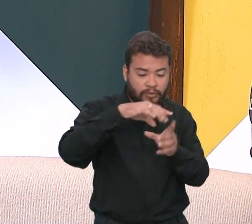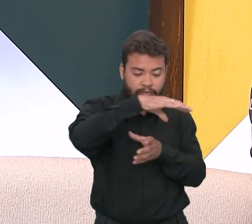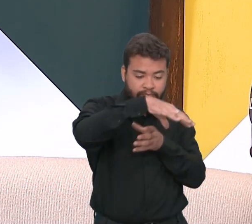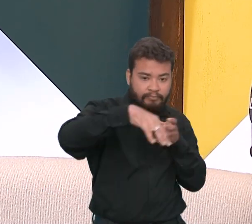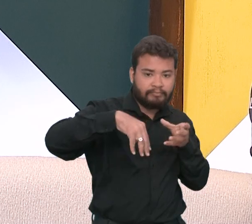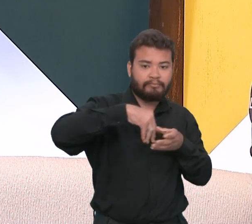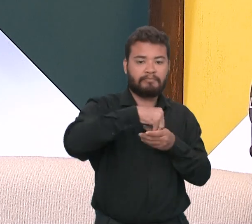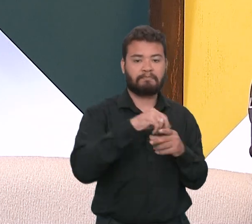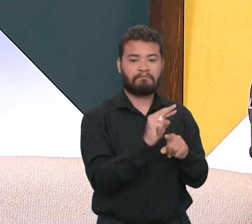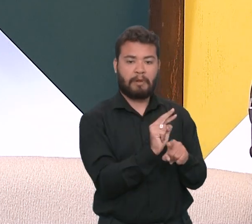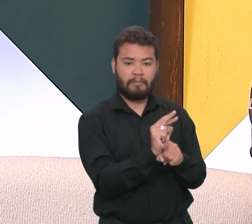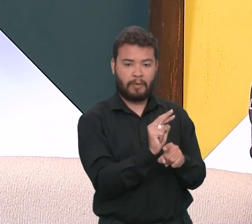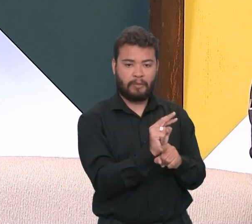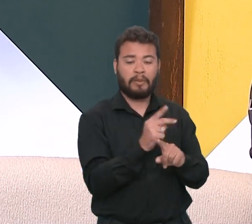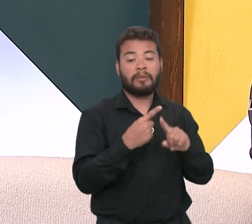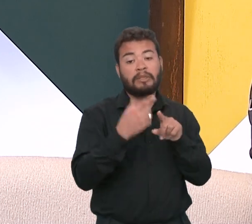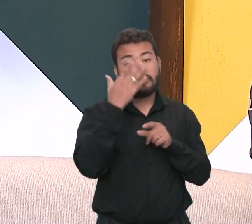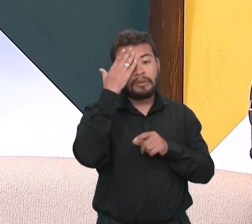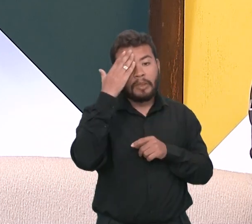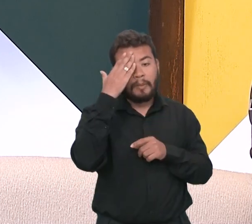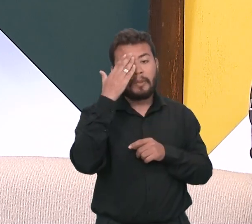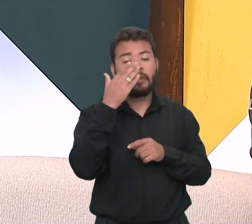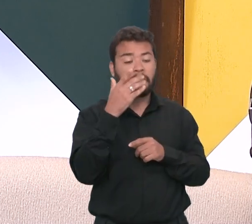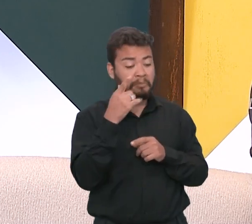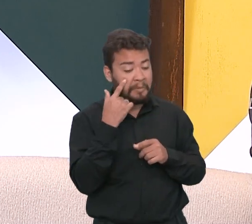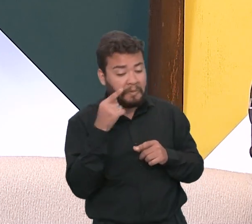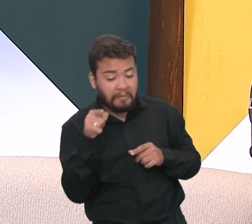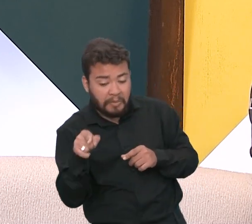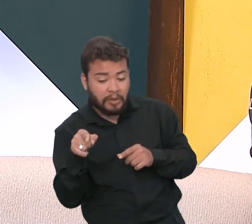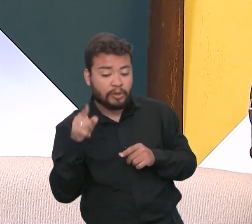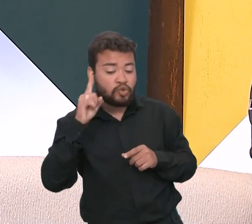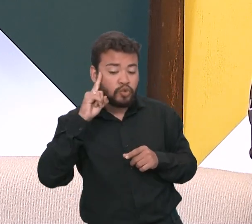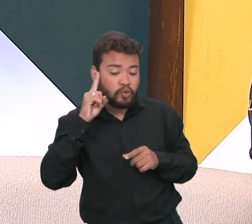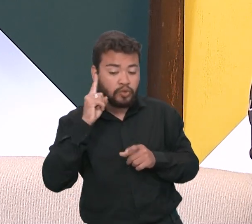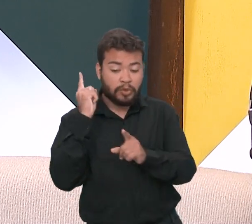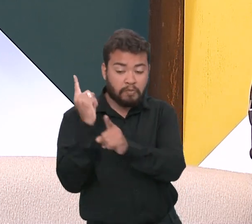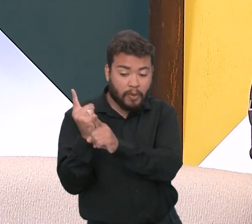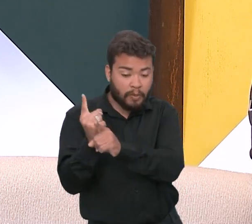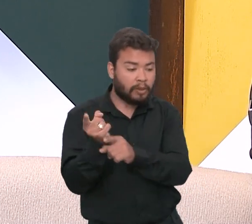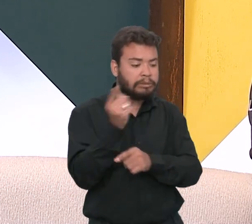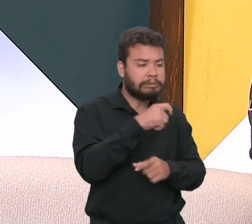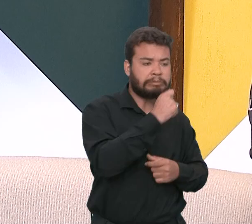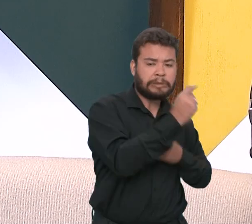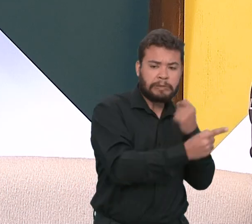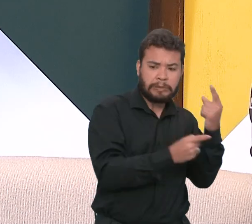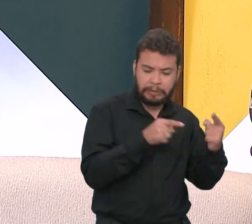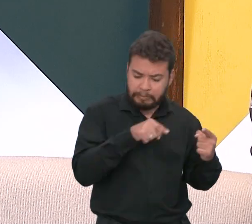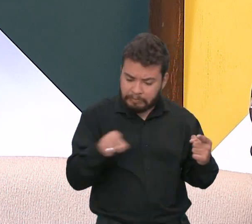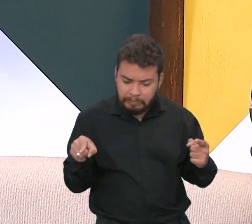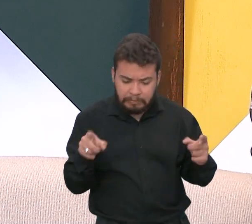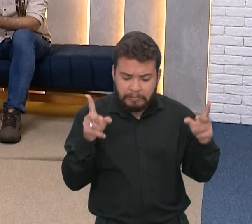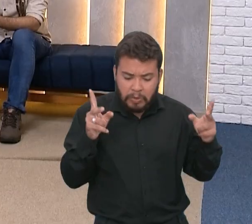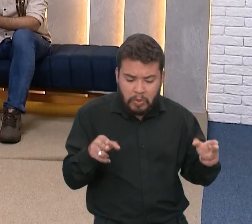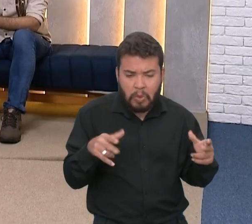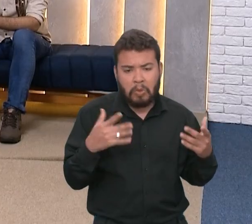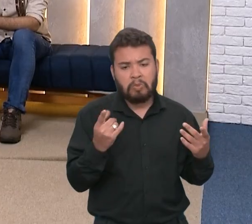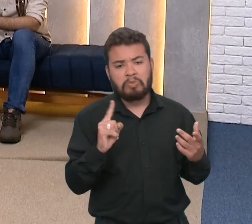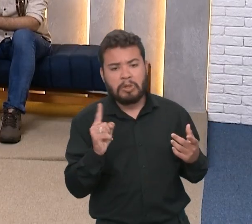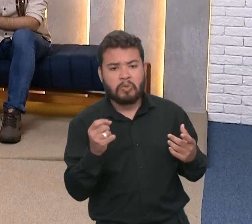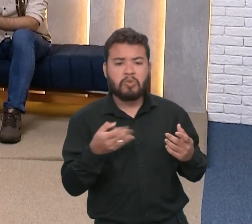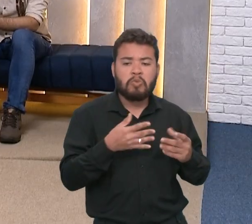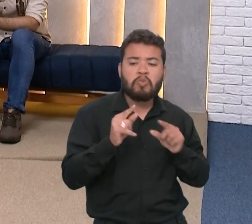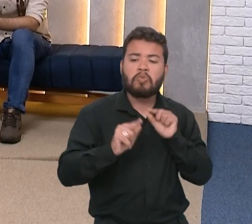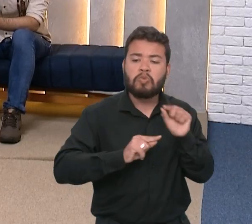isolados e ver o que eles têm de diferente daquilo que a gente isola no que tem no dia a dia, em ambientes que a gente está acostumado. Eles são diluídos em alguma substância